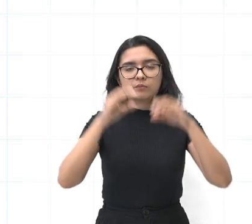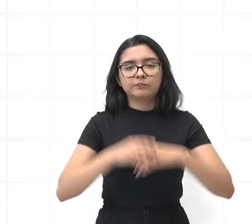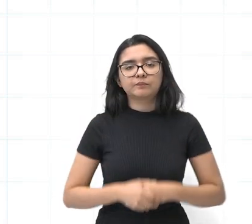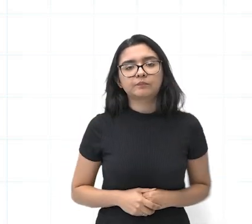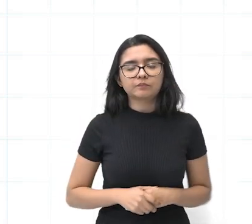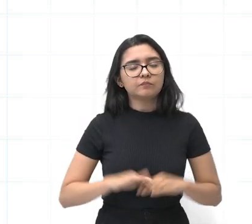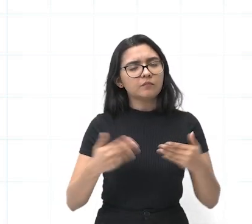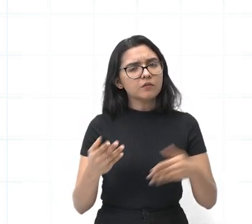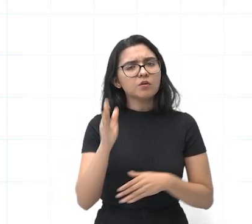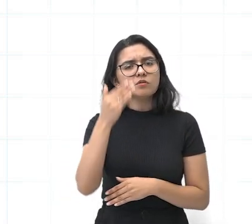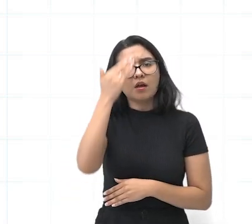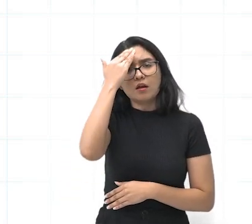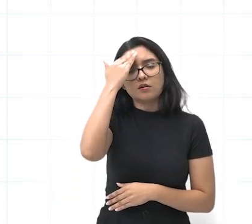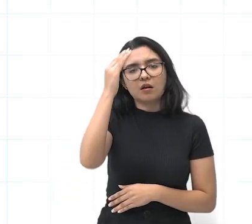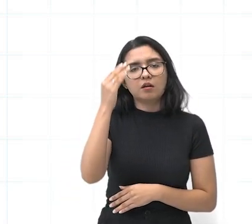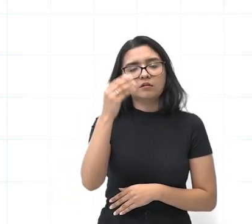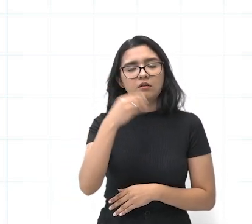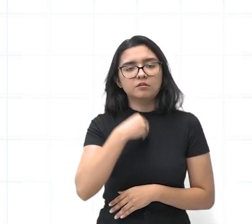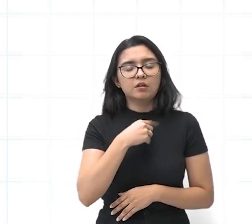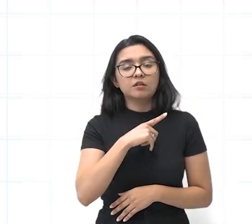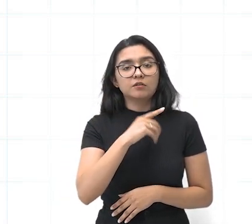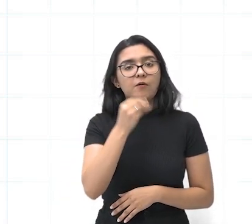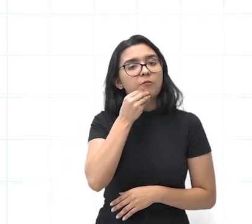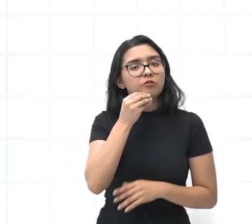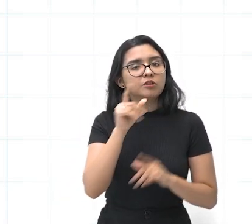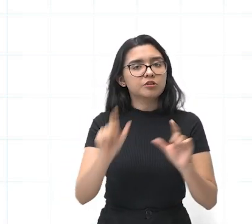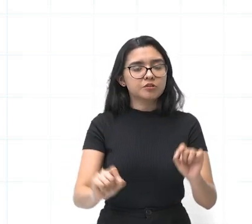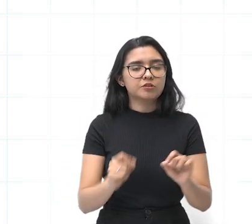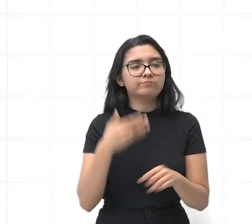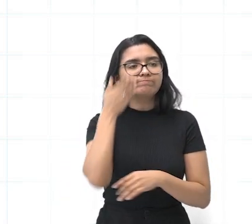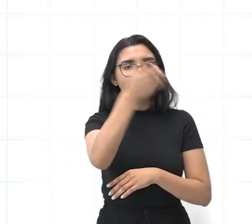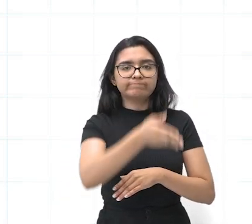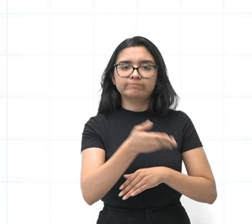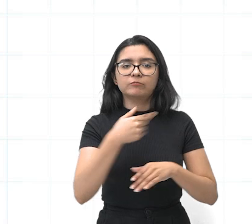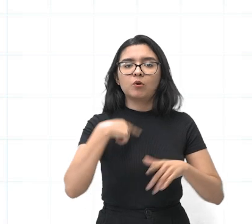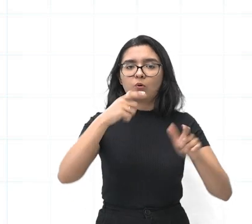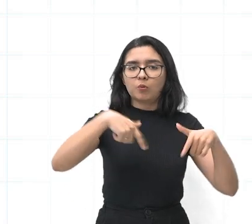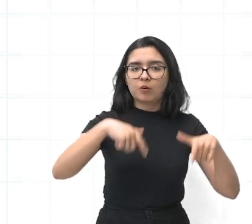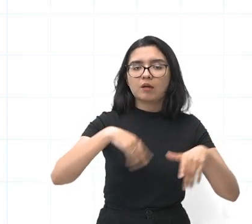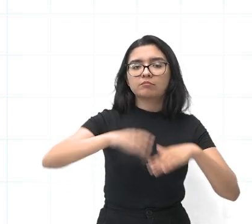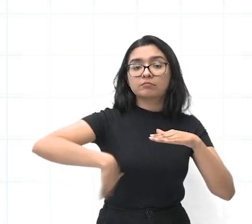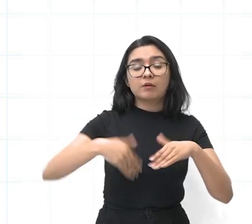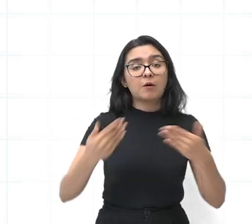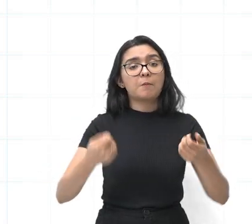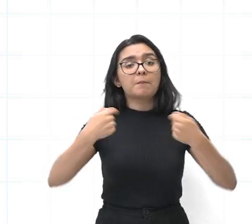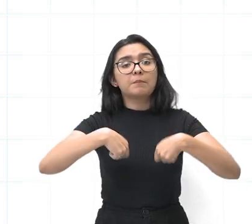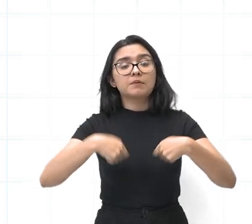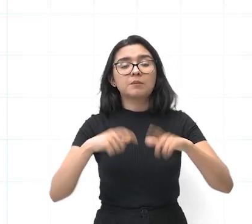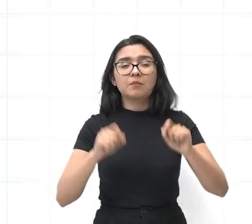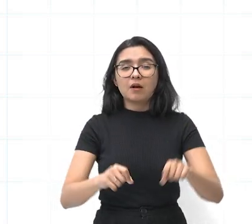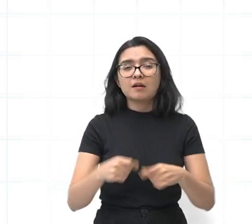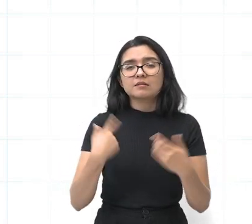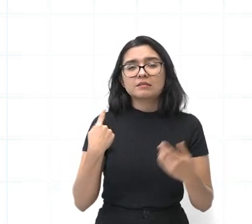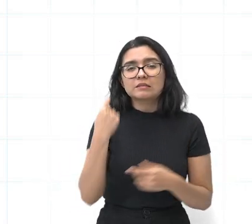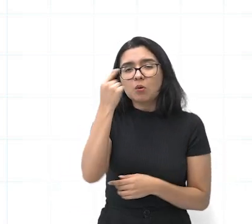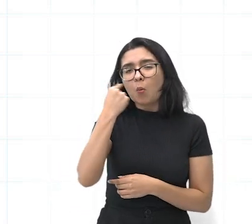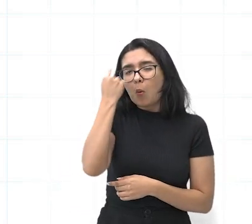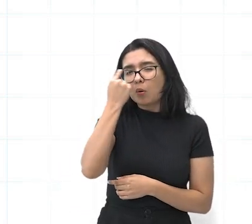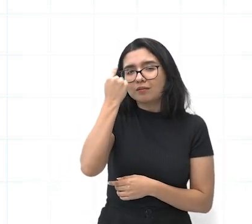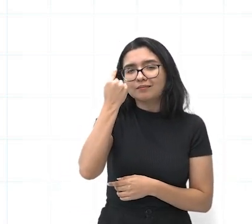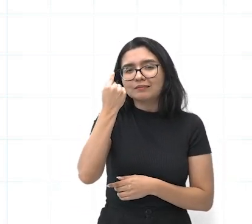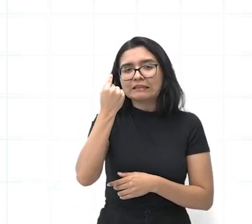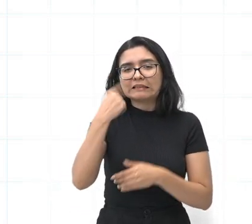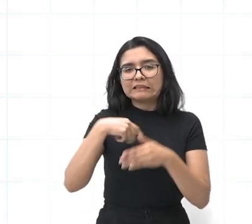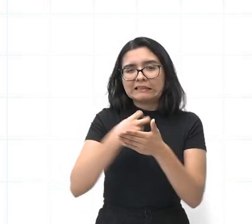né? Eu já tive a oportunidade de fazer uma aula de natação e eu precisei do óculos por conta da sensibilidade que eu tenho nos